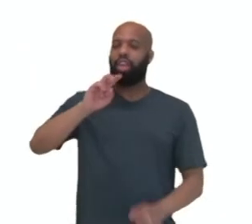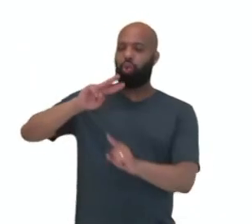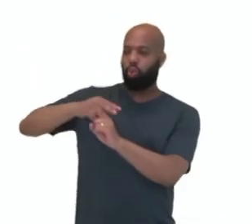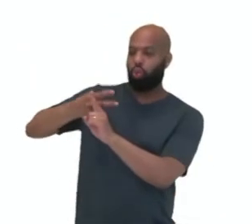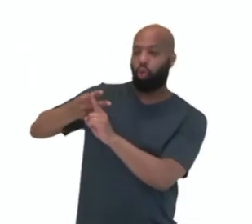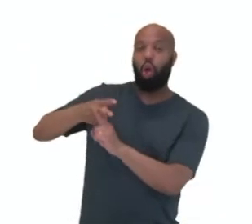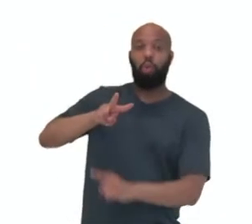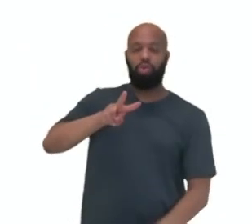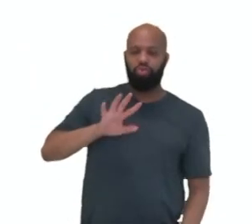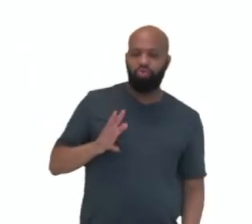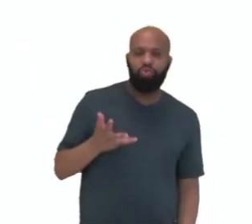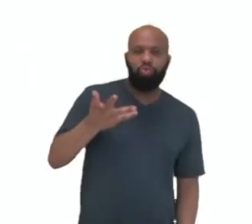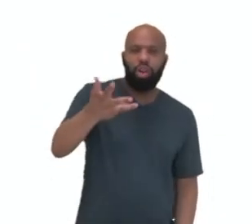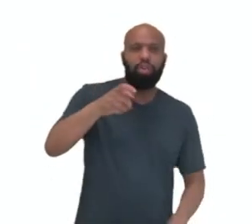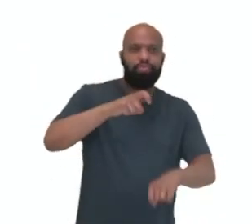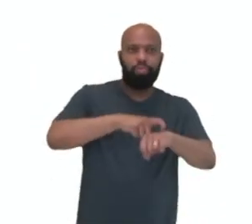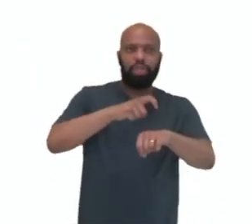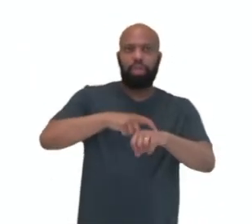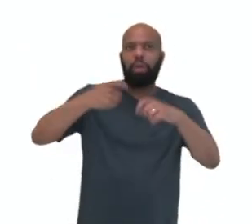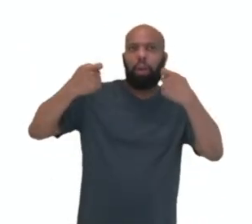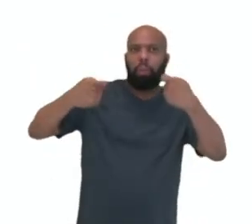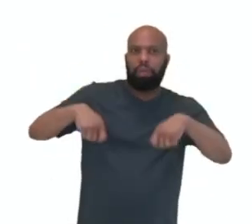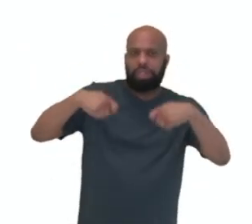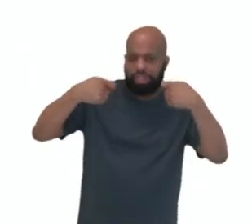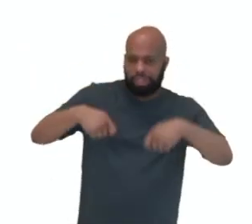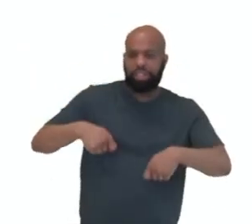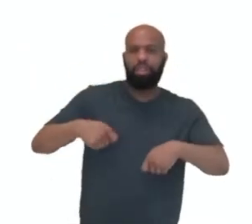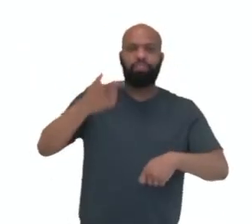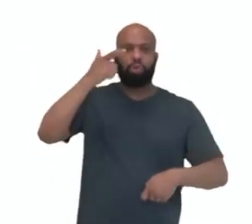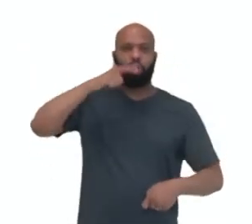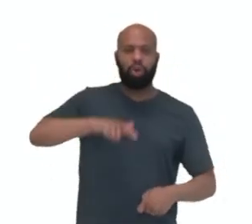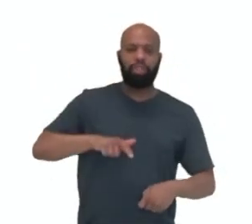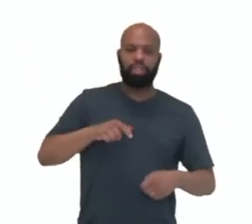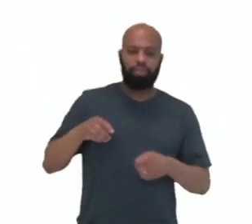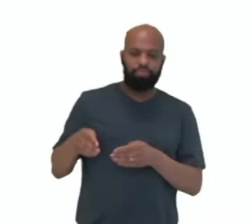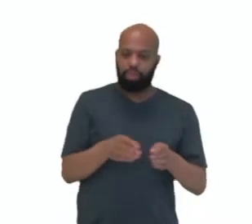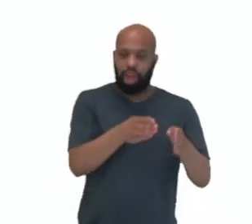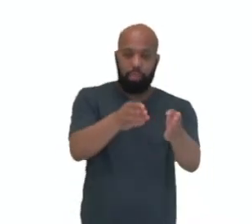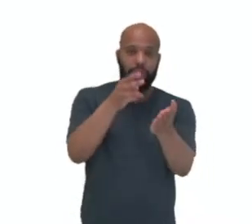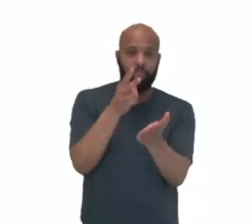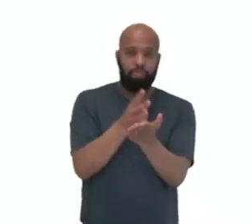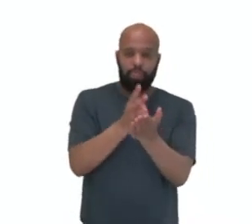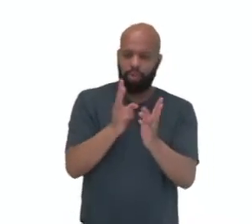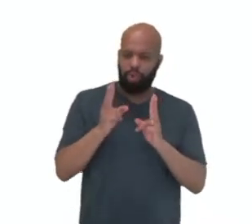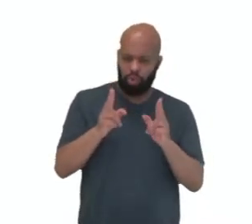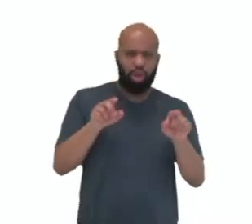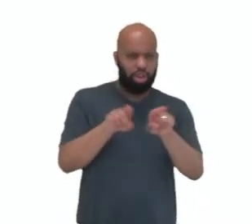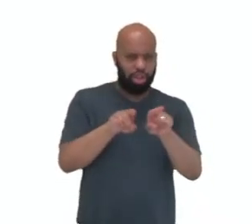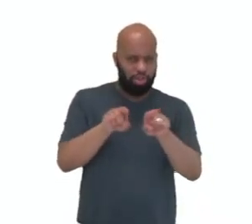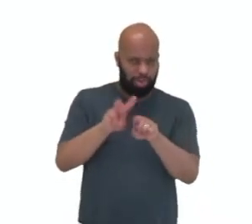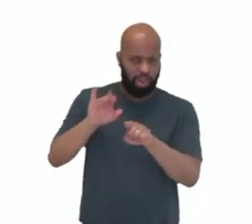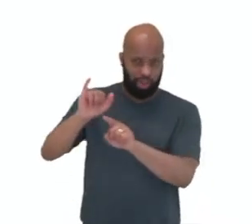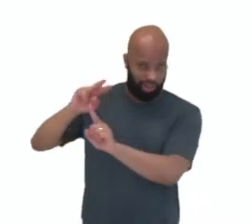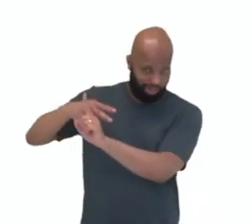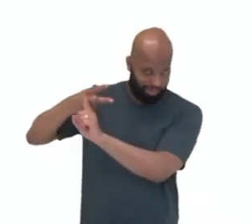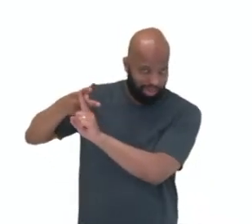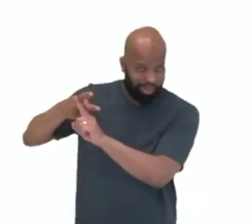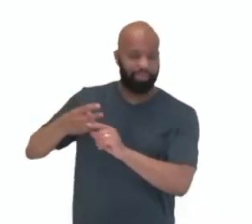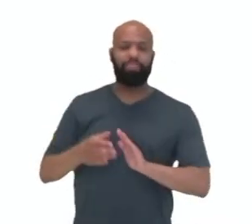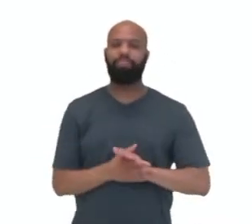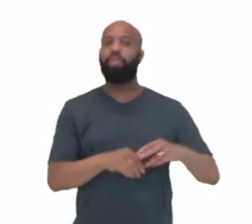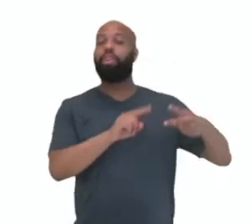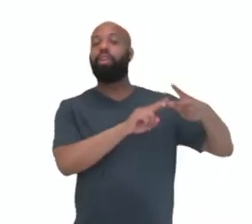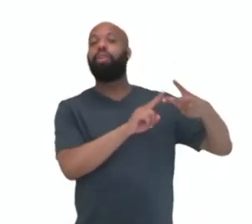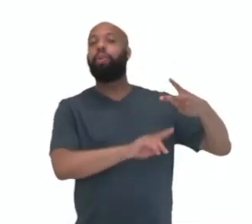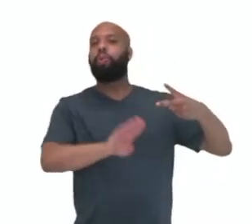a velocidade, o tempo necessário para percorrer a mesma distância também dobrará?